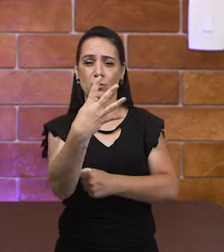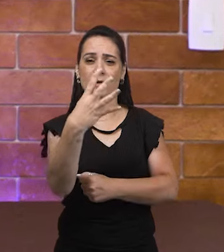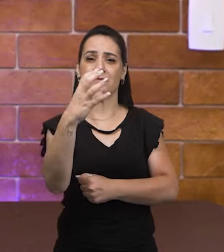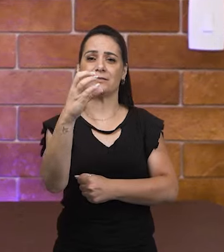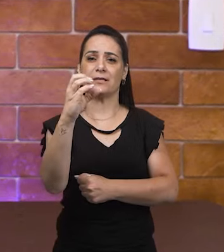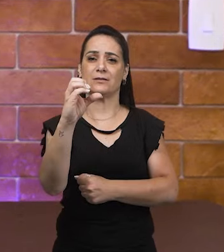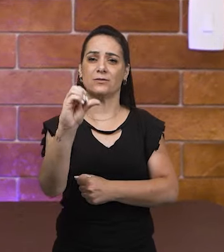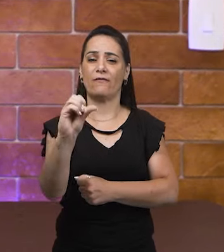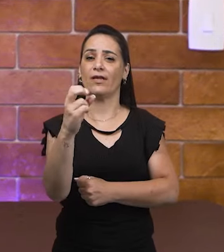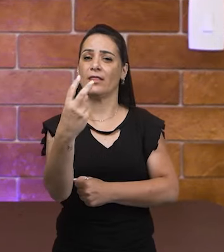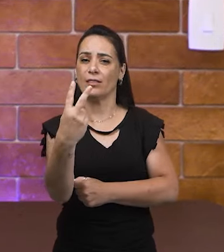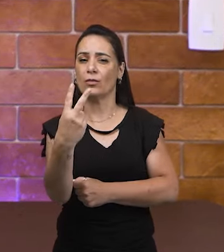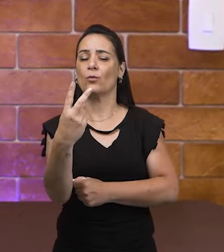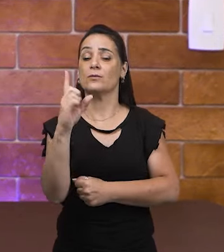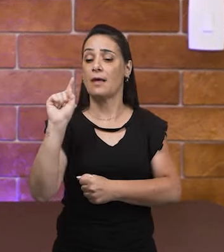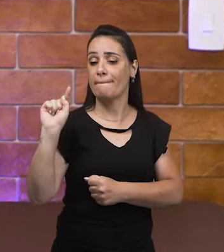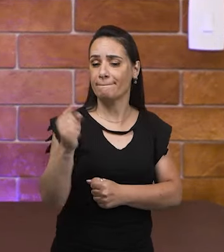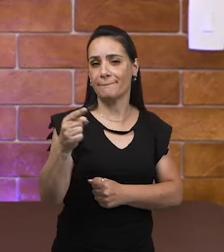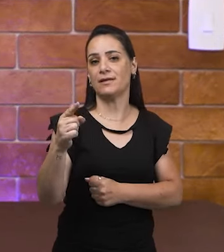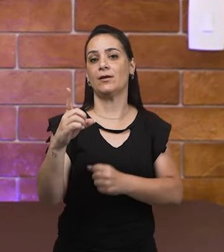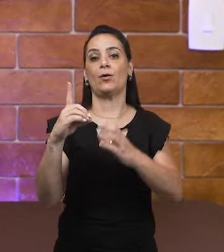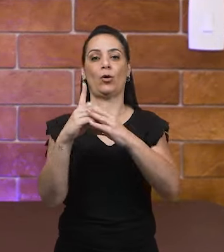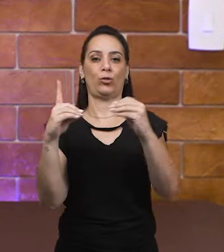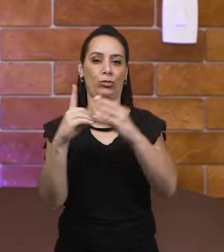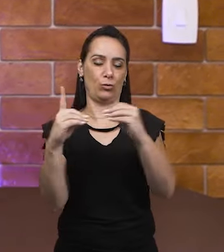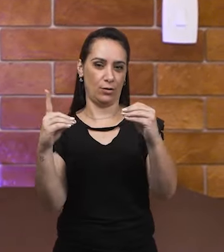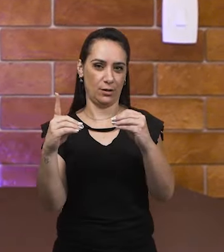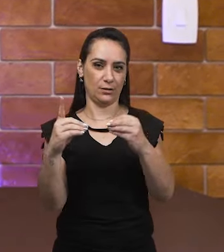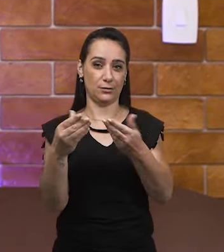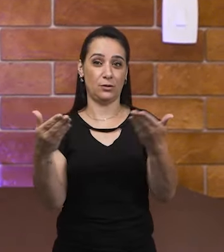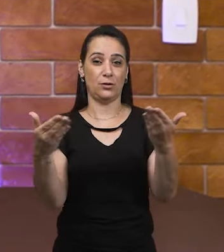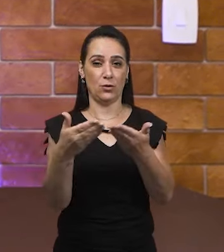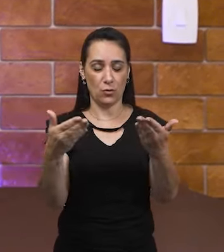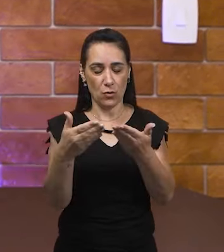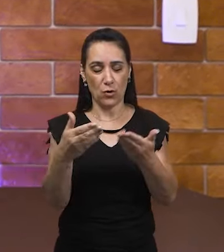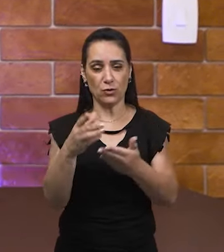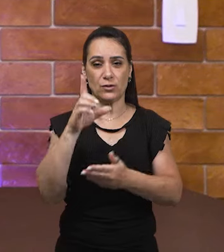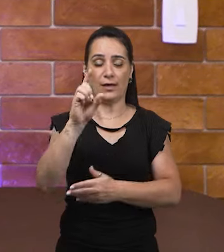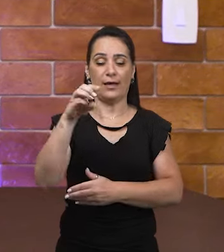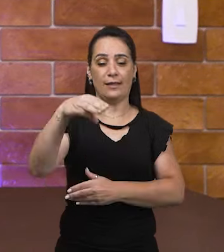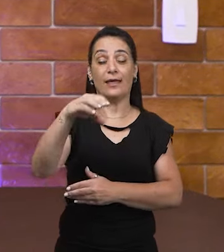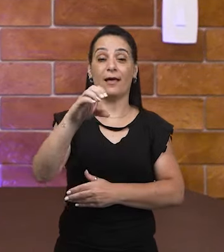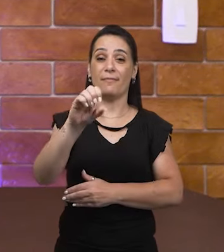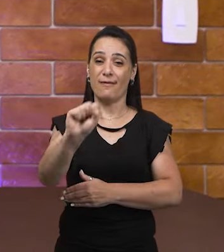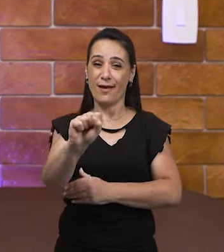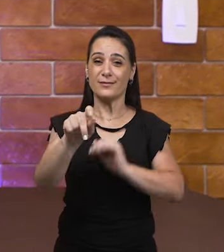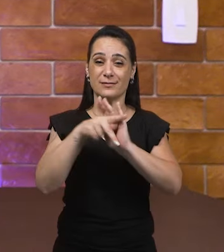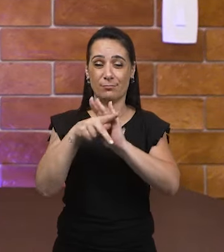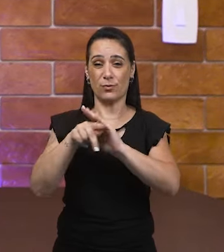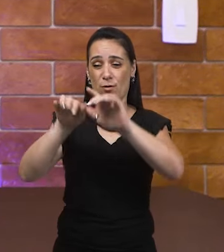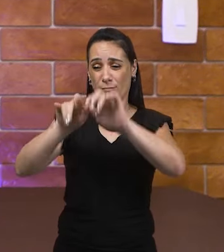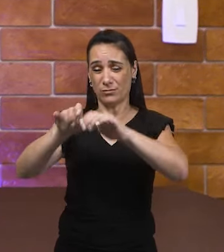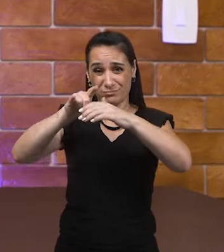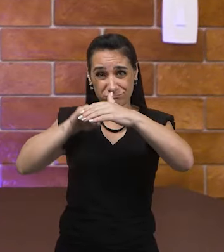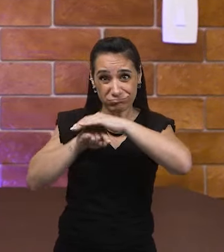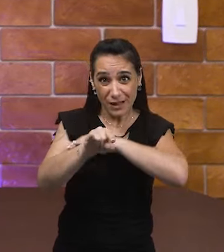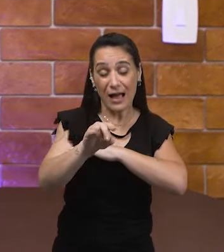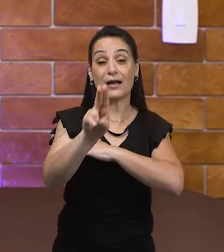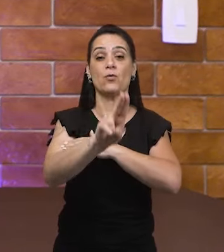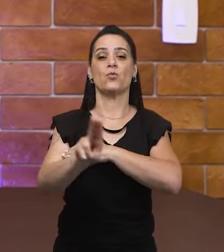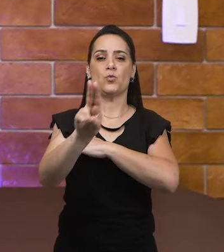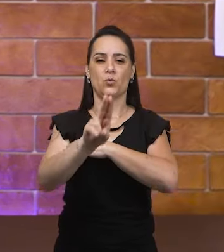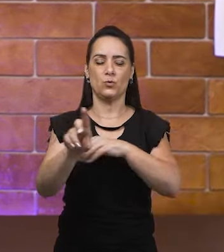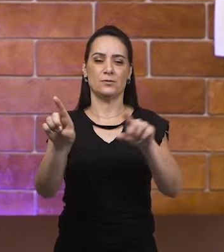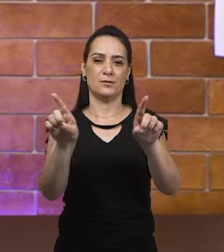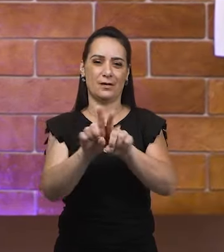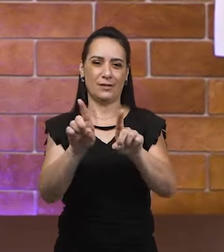de US$ 942 mil. É muita coisa. Hoje o DNS é o vetor número 1 usado por hackers para ataques